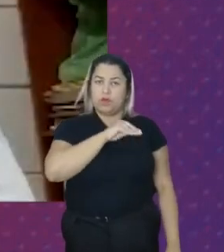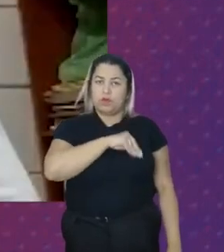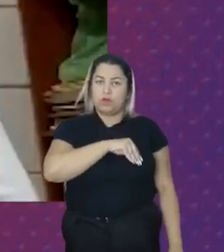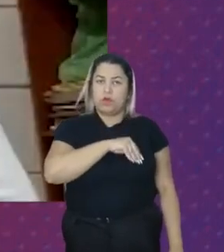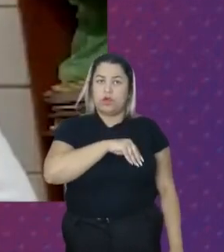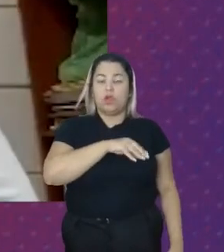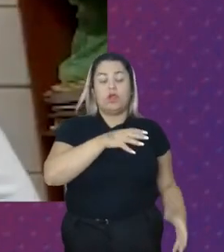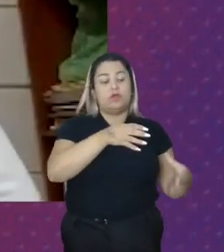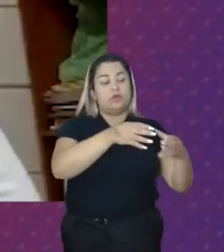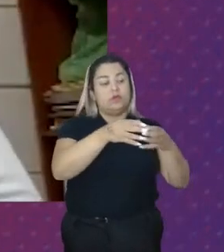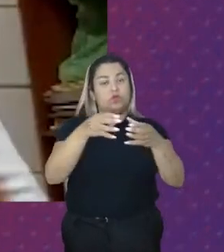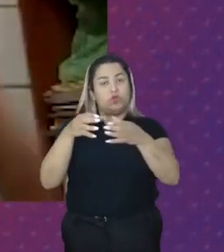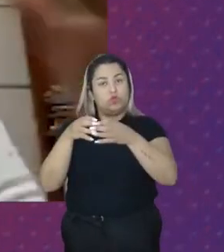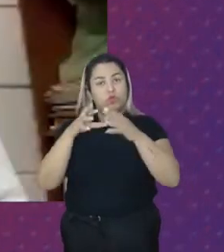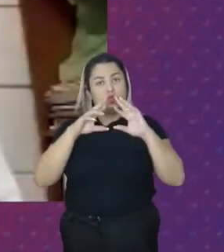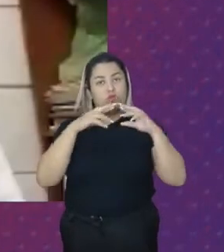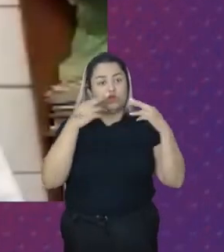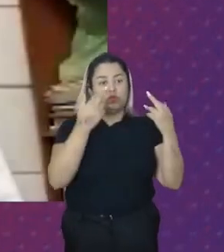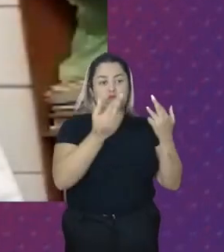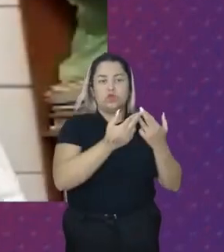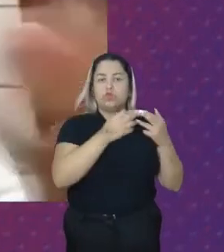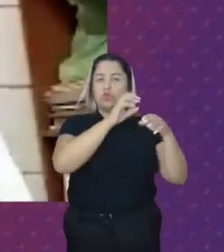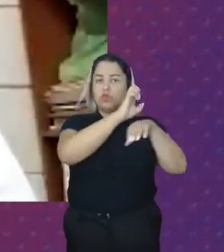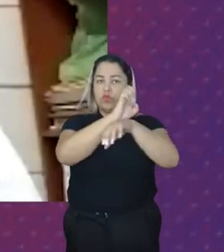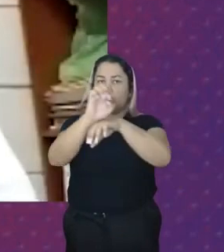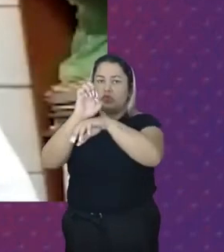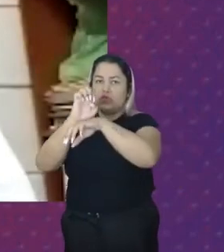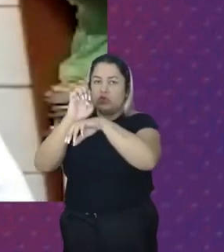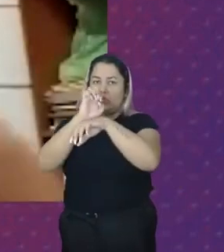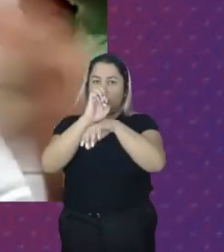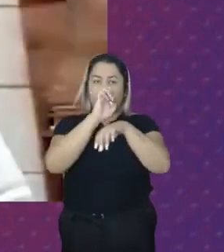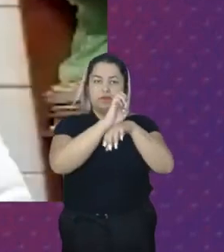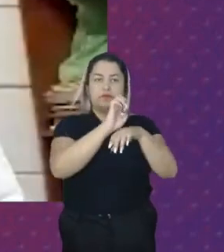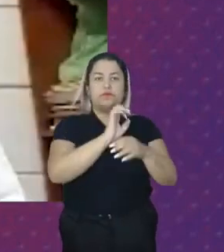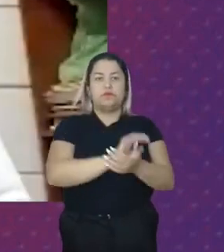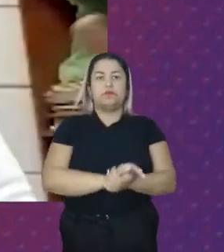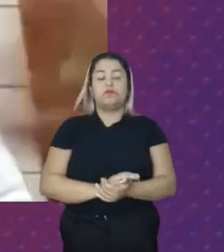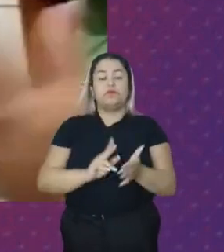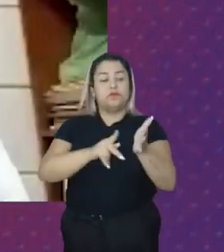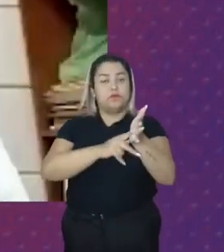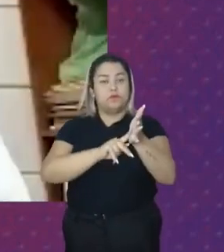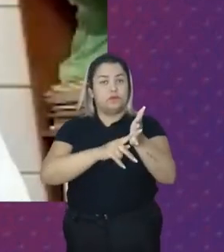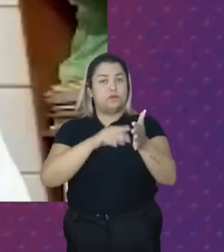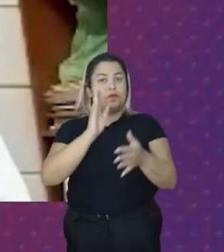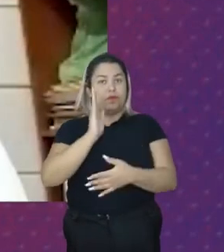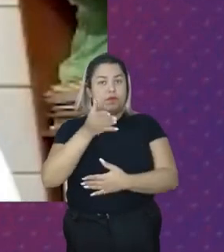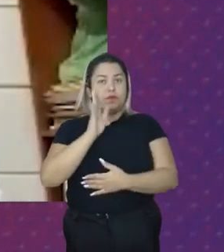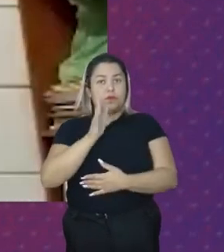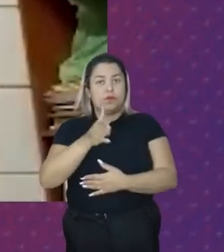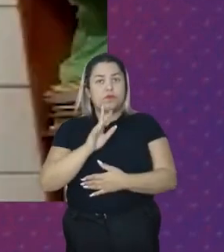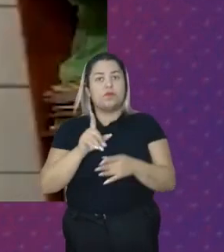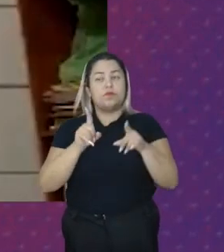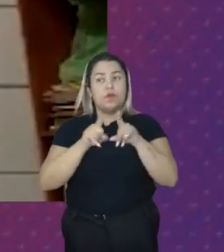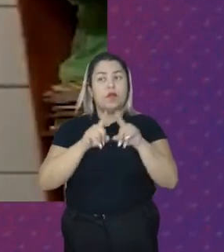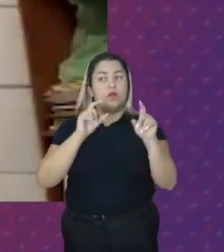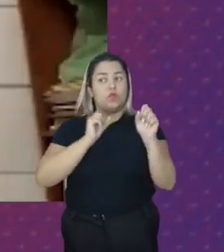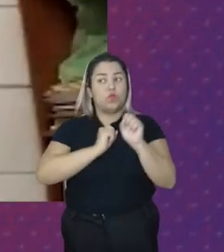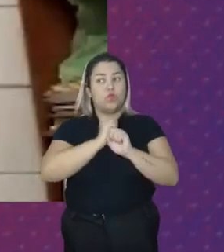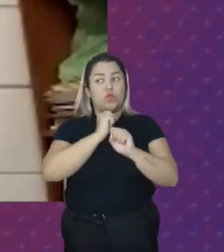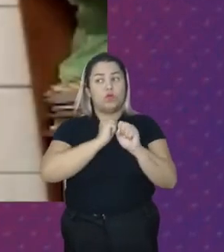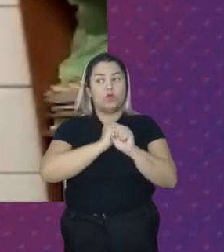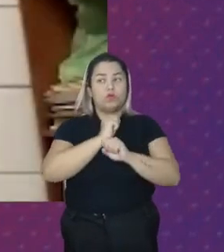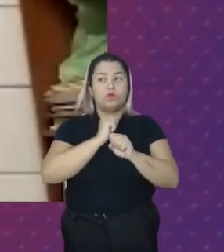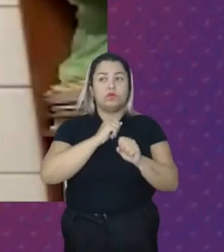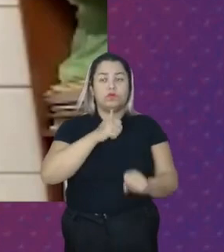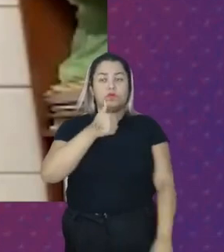categoria Ia se reunir Em muitos estados As dirigentes Dos sindicatos Que já estavam Constituídos Desde